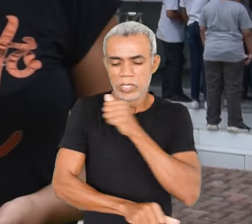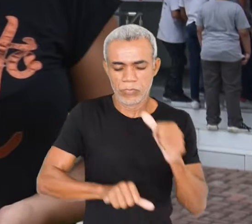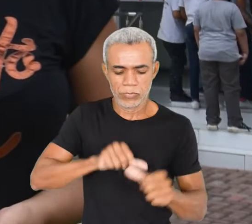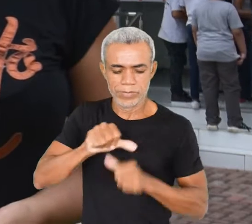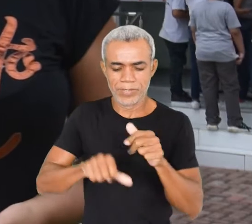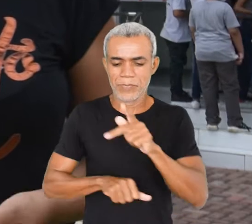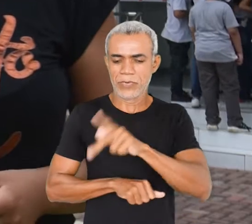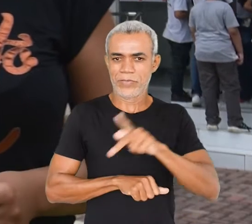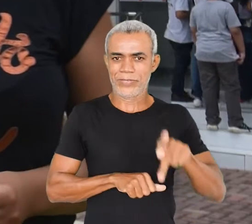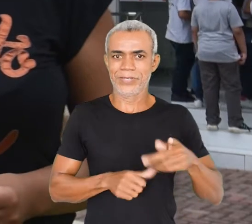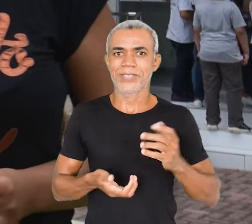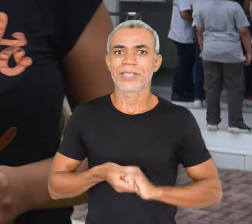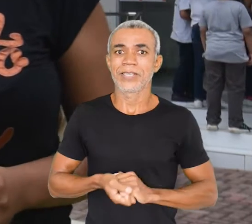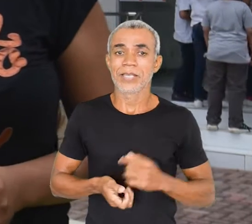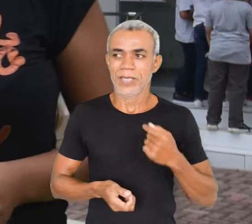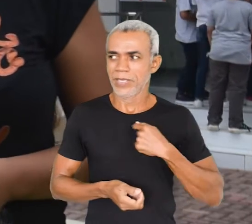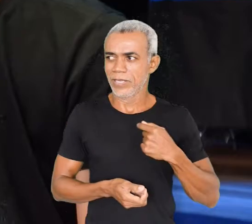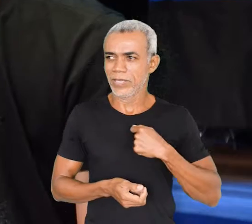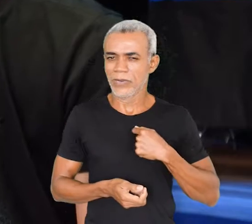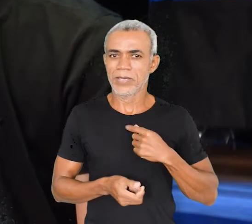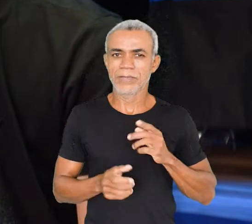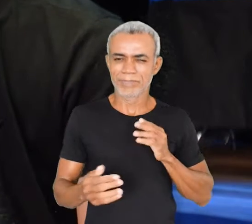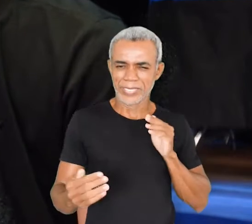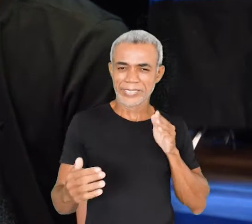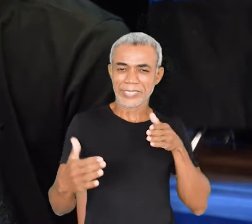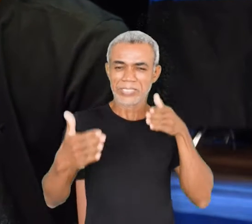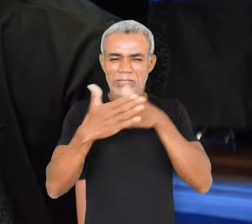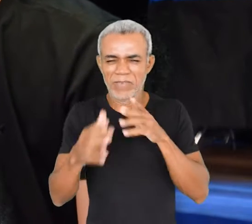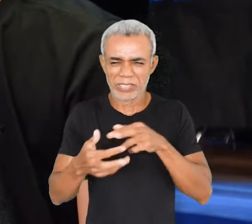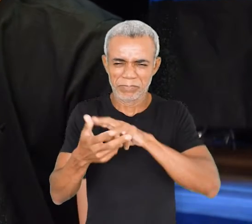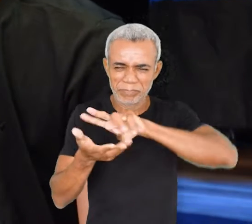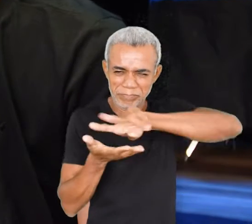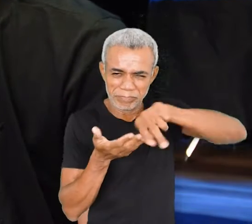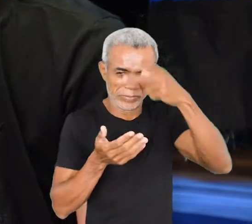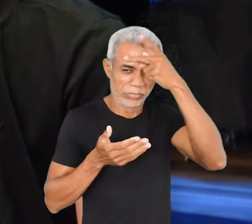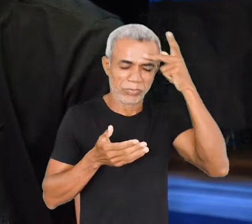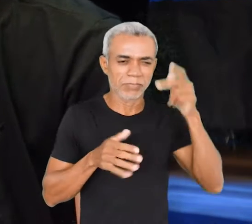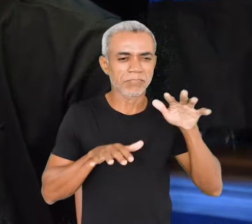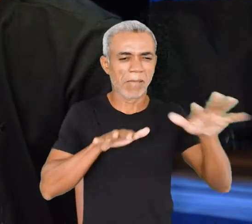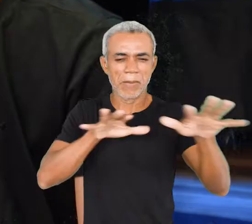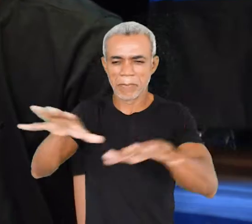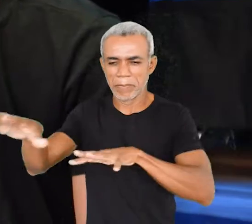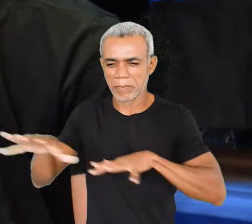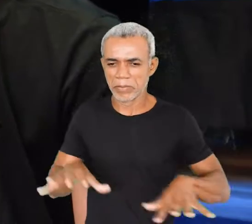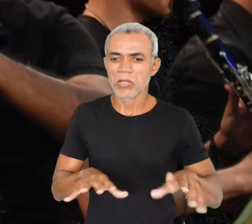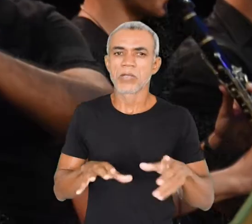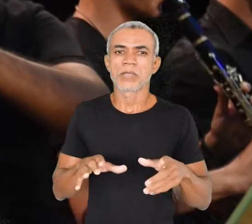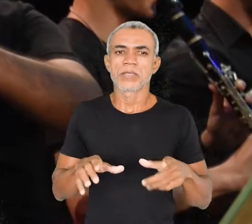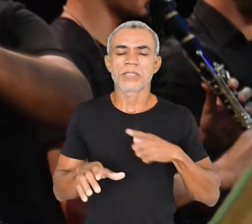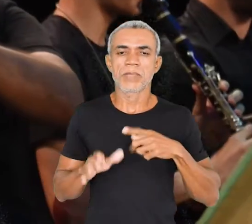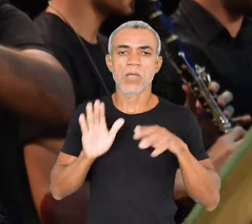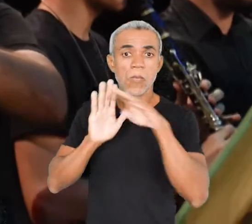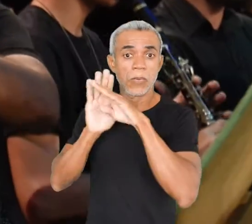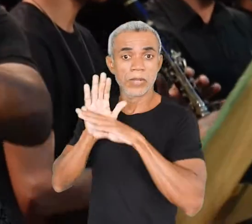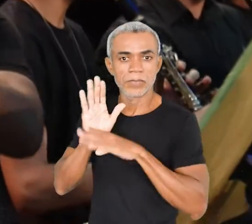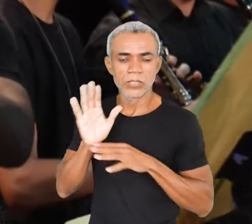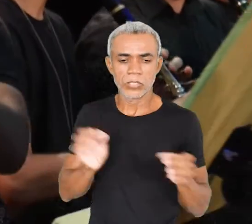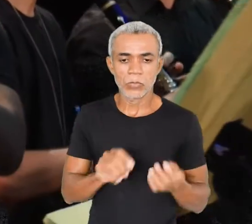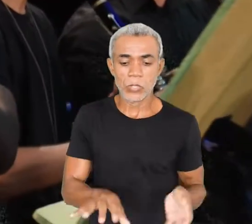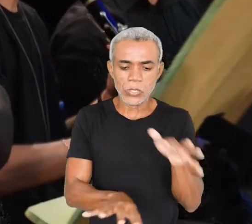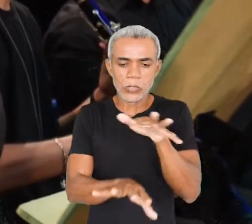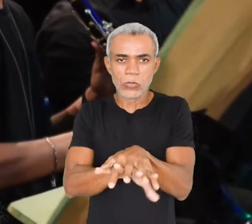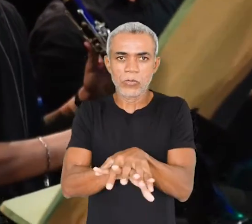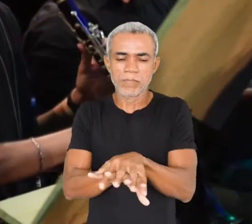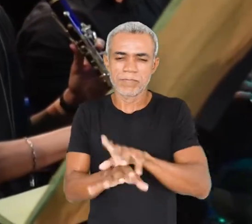a ser aluna e me tornei professora. Ele atinge várias pessoas de várias classes. É um